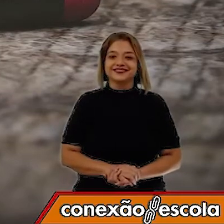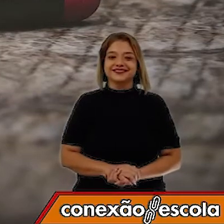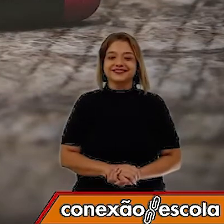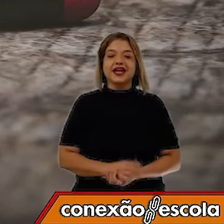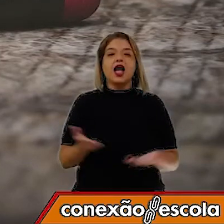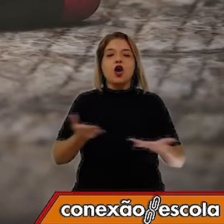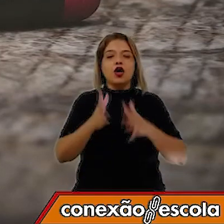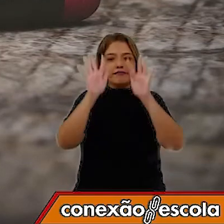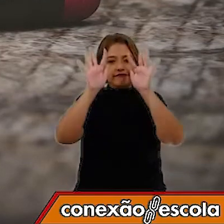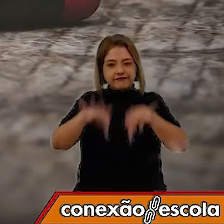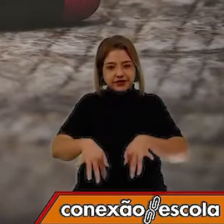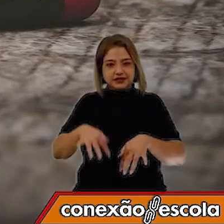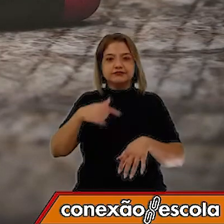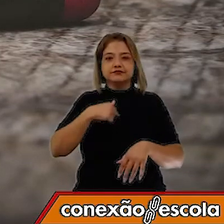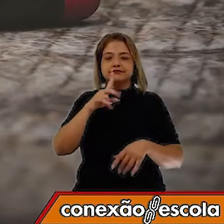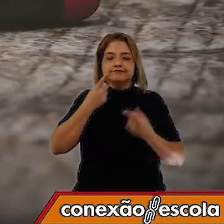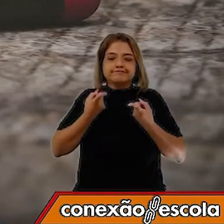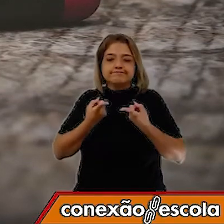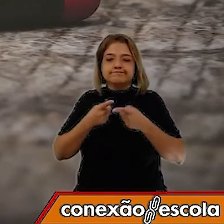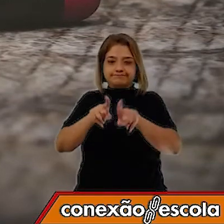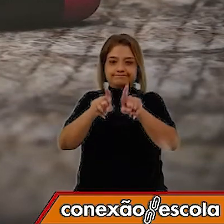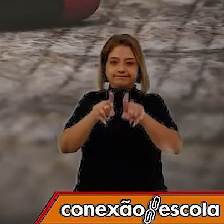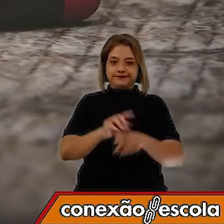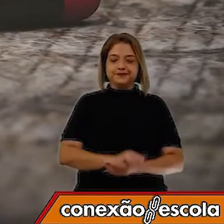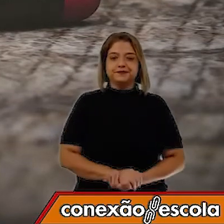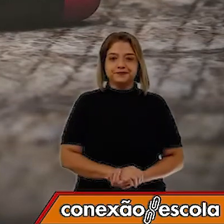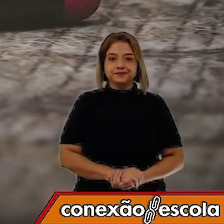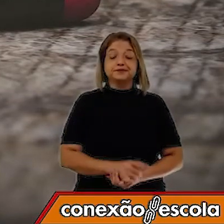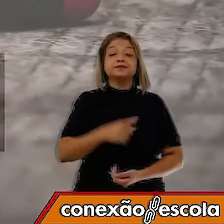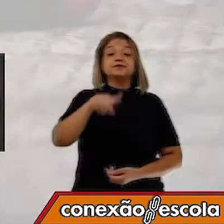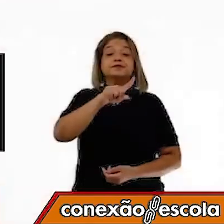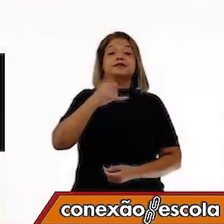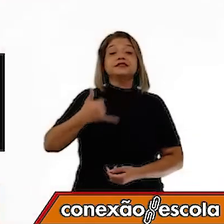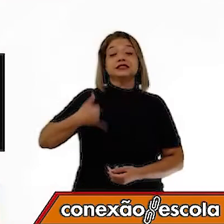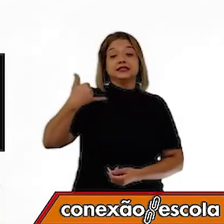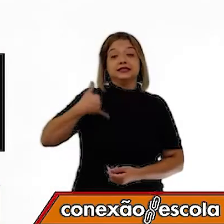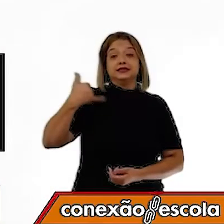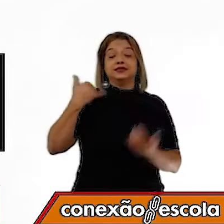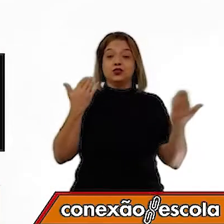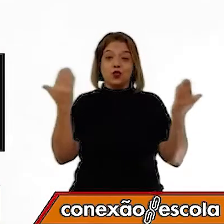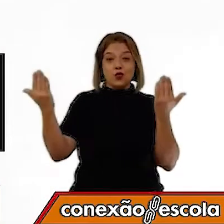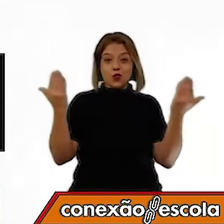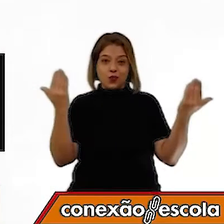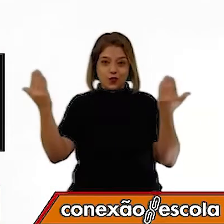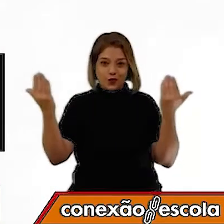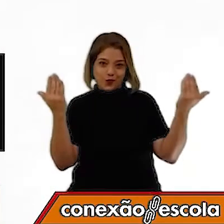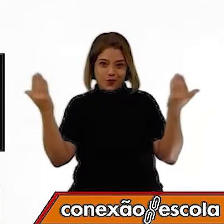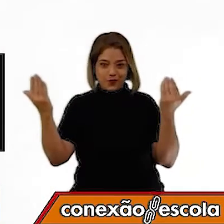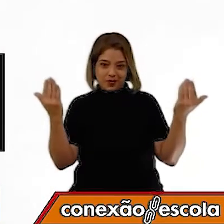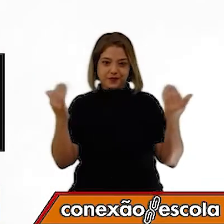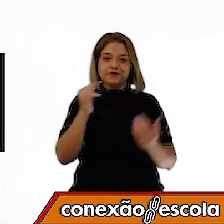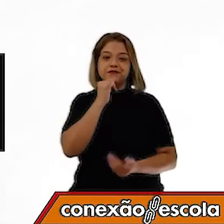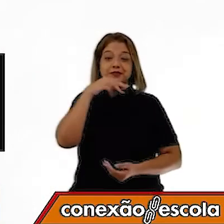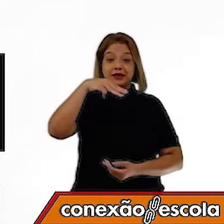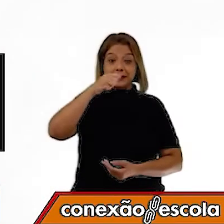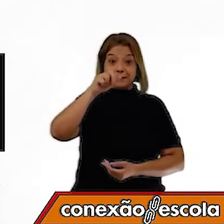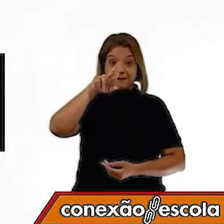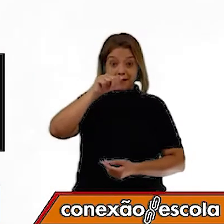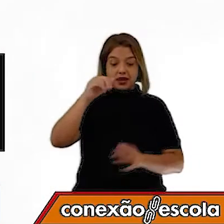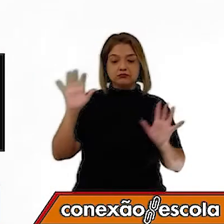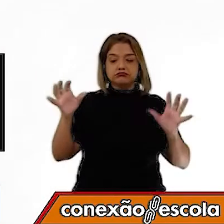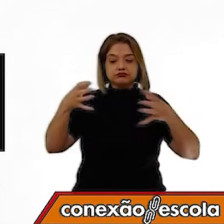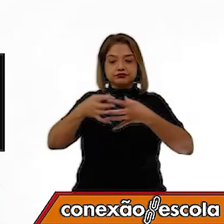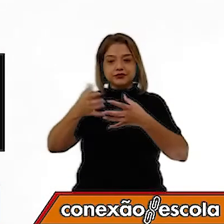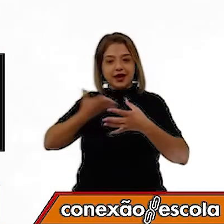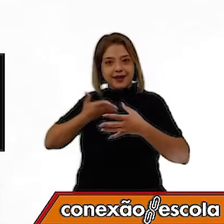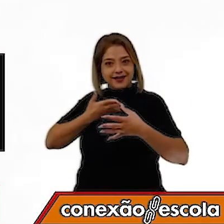Para terminar, eu vou lançar um desafio, comparando idades. Mara reuniu com sua